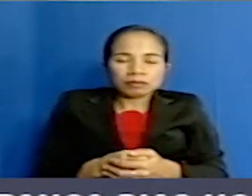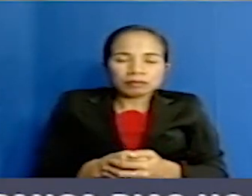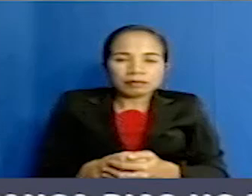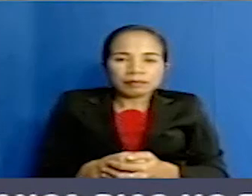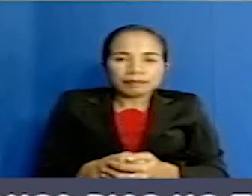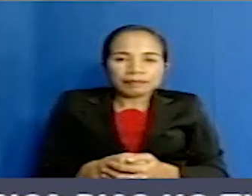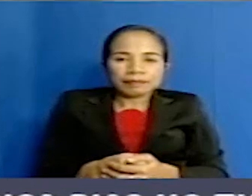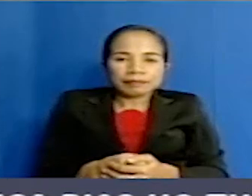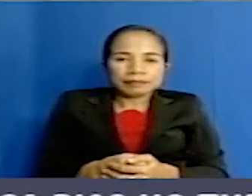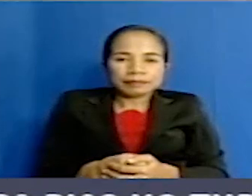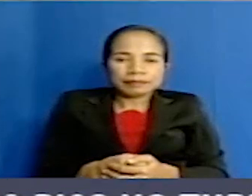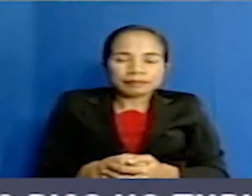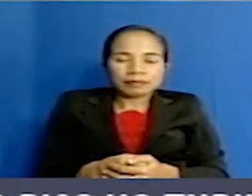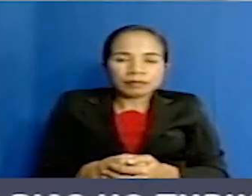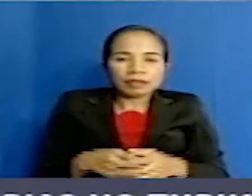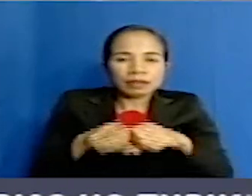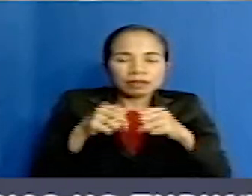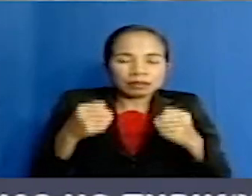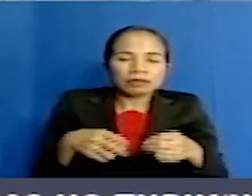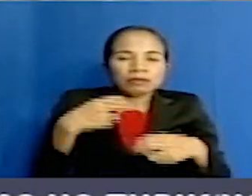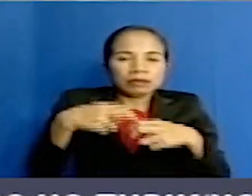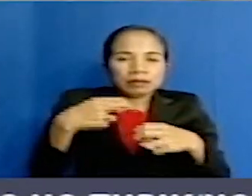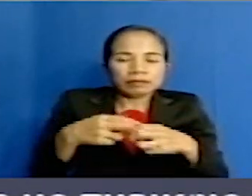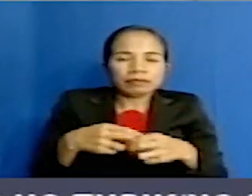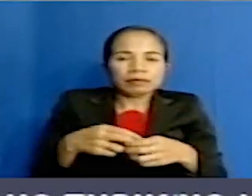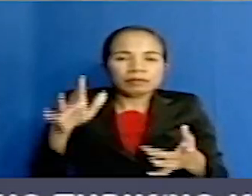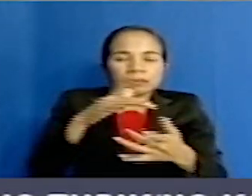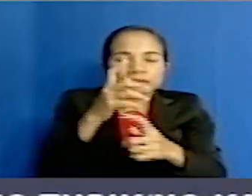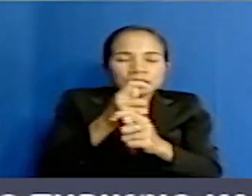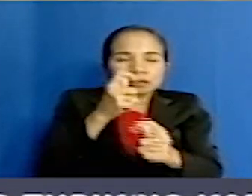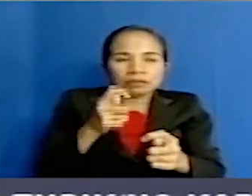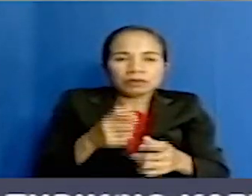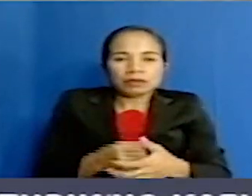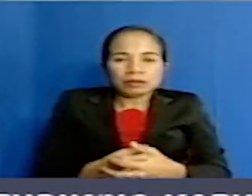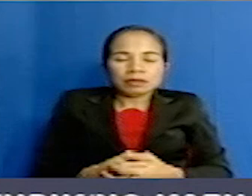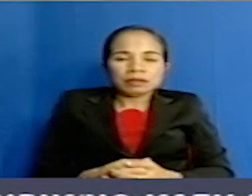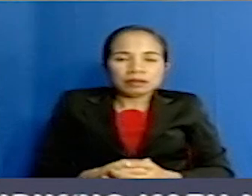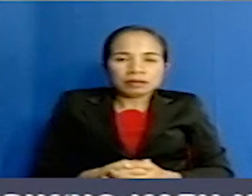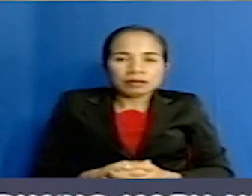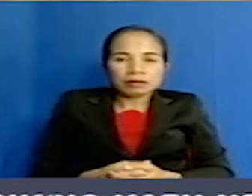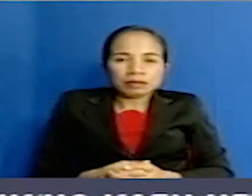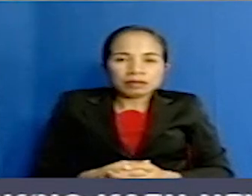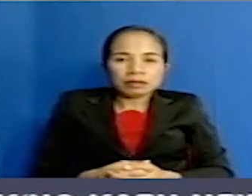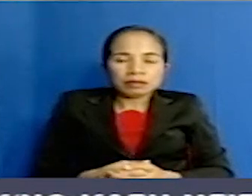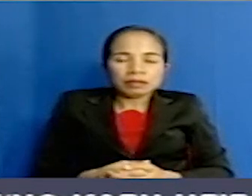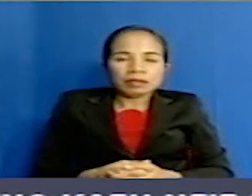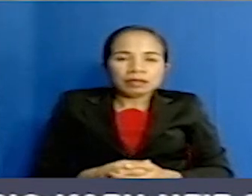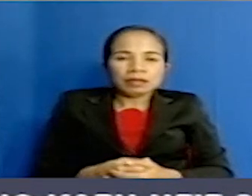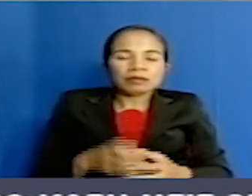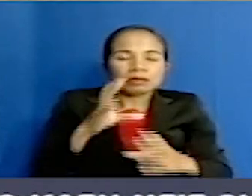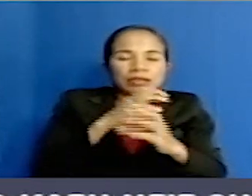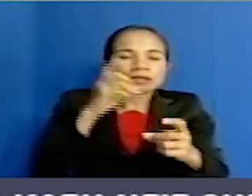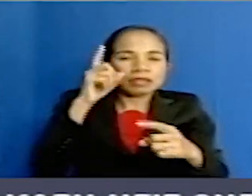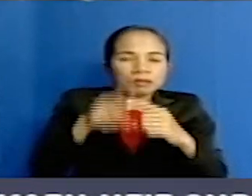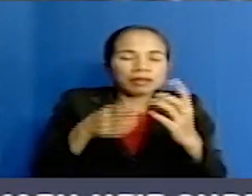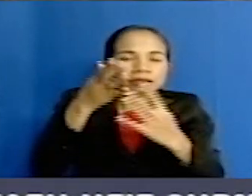Suco Becora Sorimbalu Koto, rodi prejudica movimentação transporte. Condição de halo carreta labele ultrapassa a